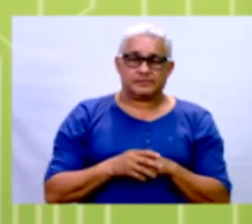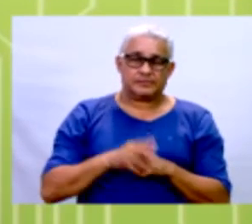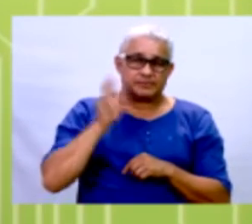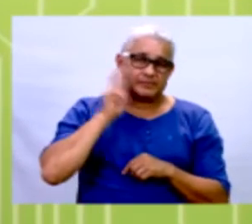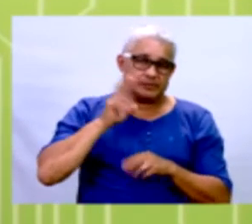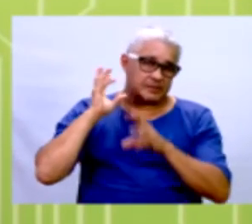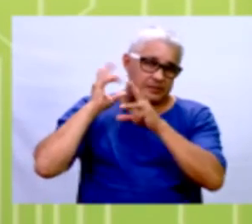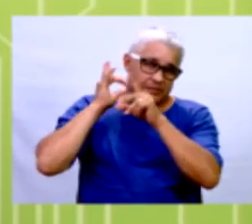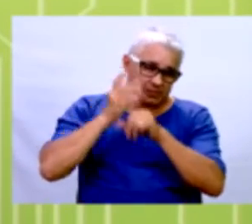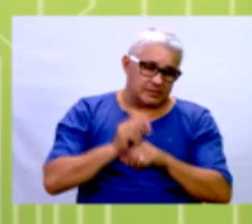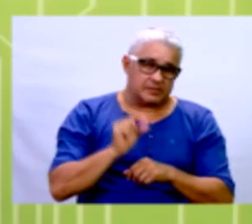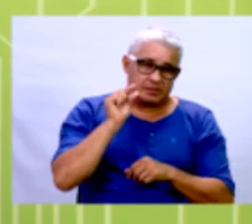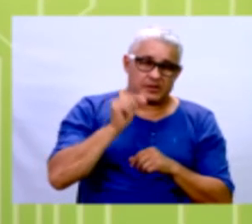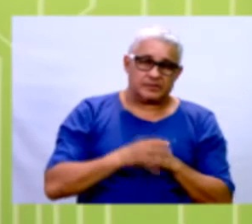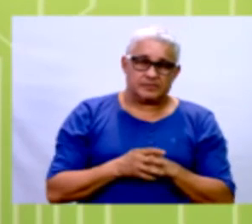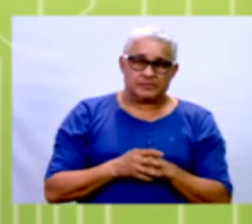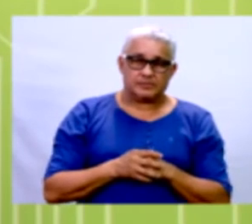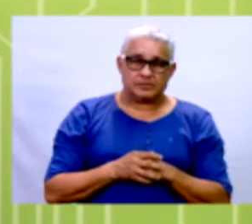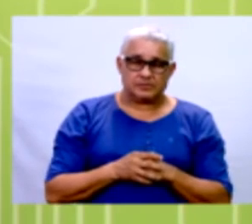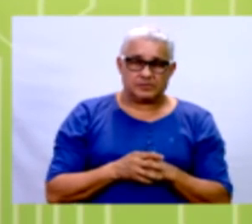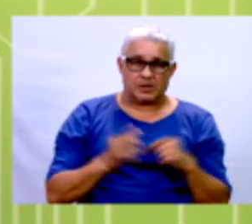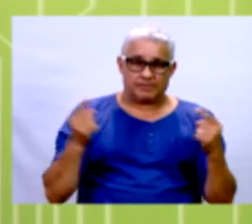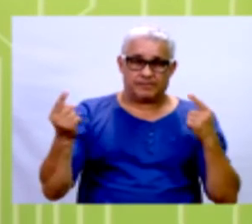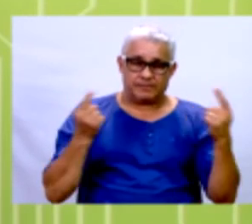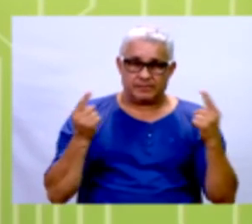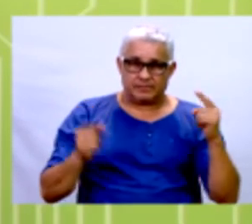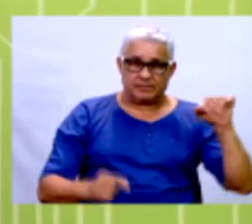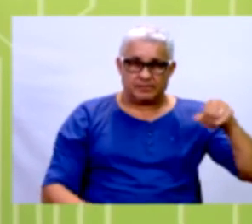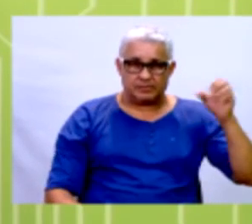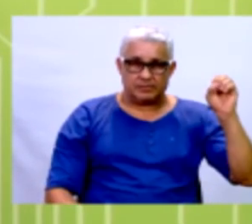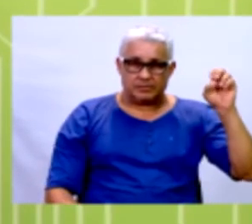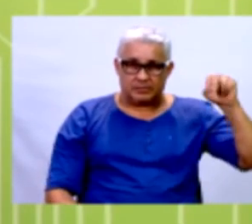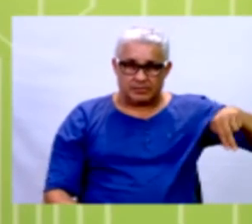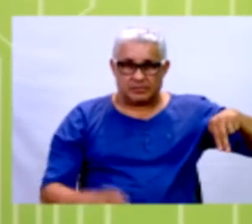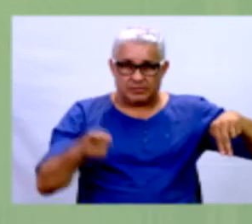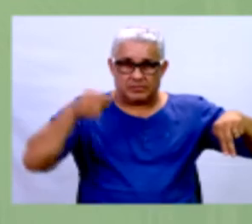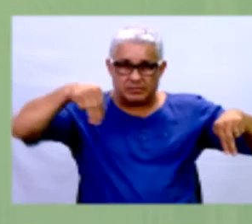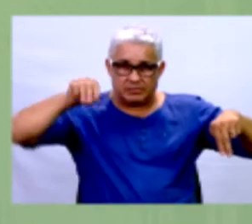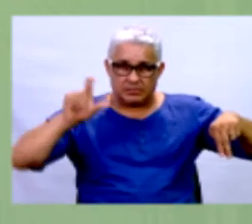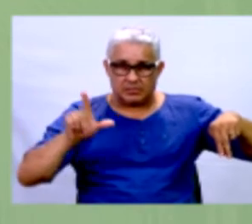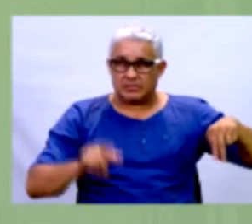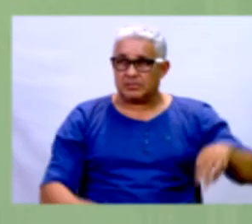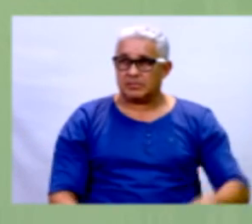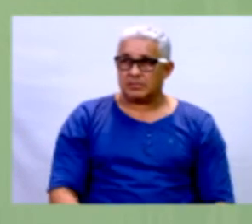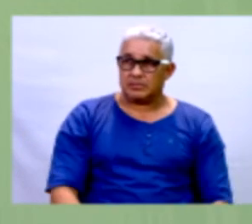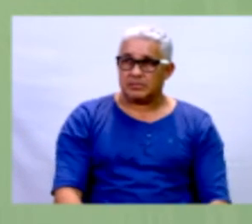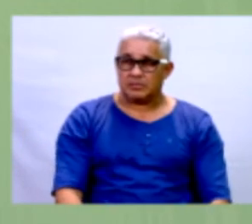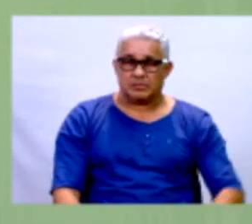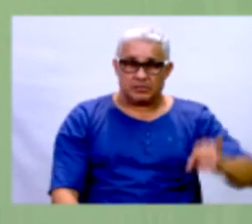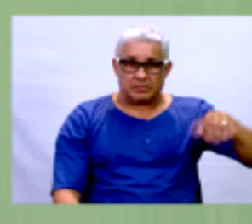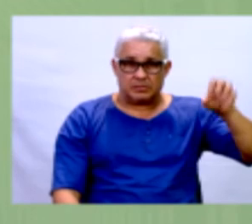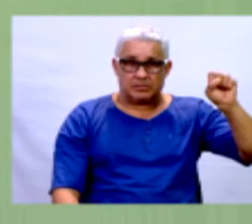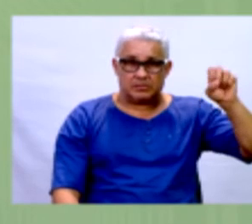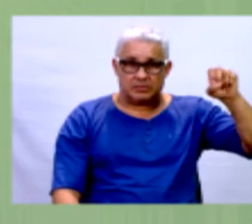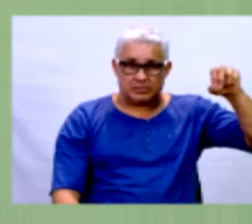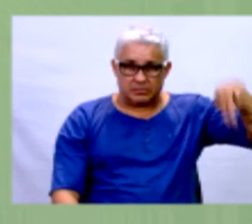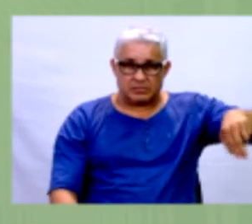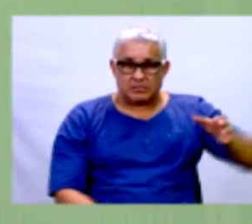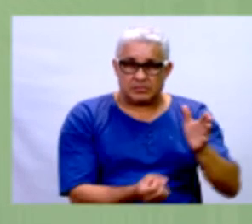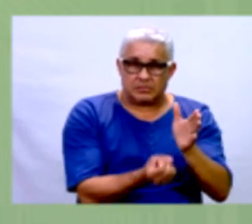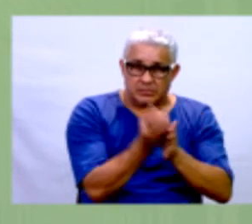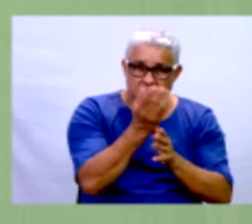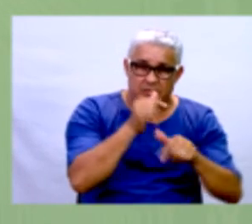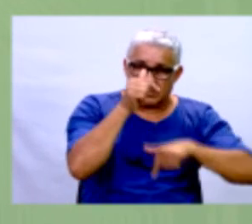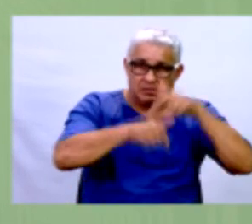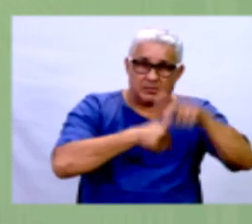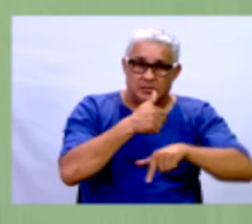pouquinho aqui o que a gente falou sobre os dois padrões, né, tanto o JSON quanto o XML, né? Então, o JSON ele foi criado, né, para